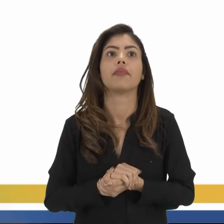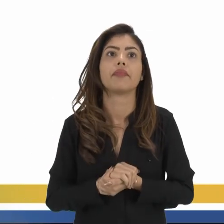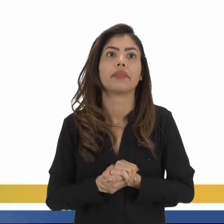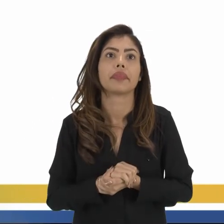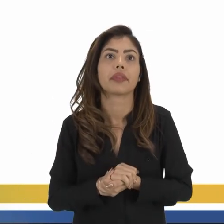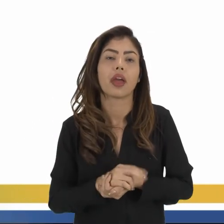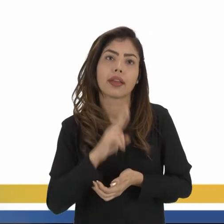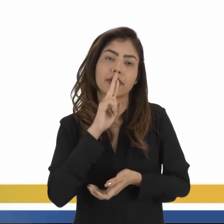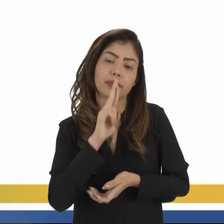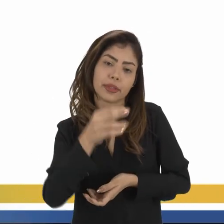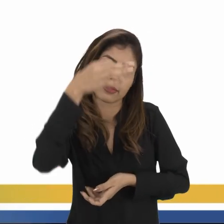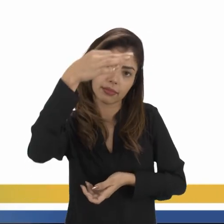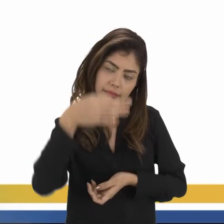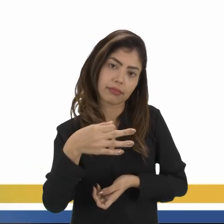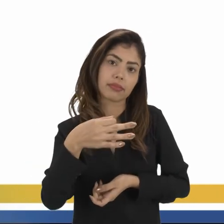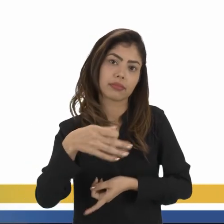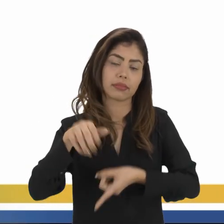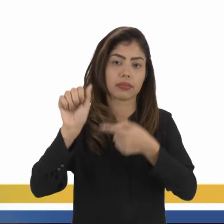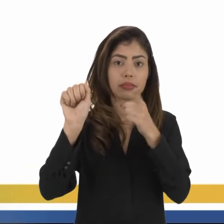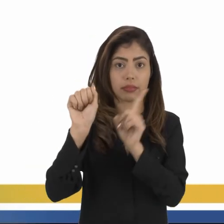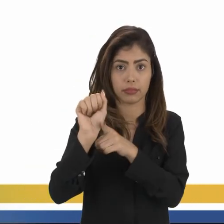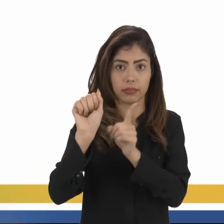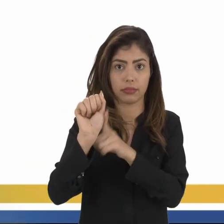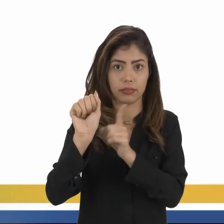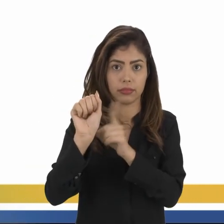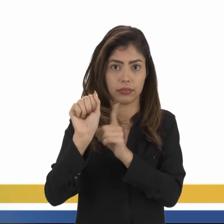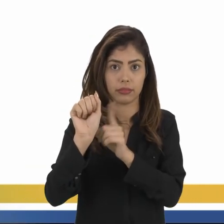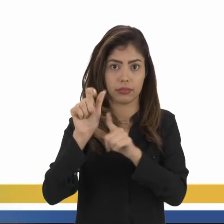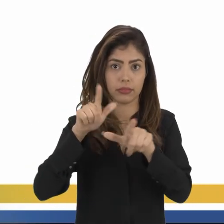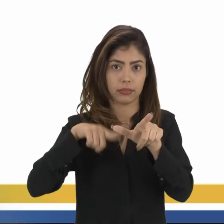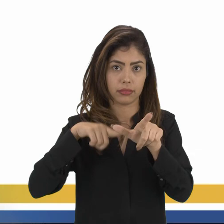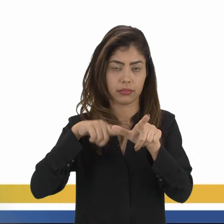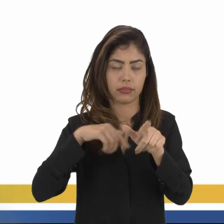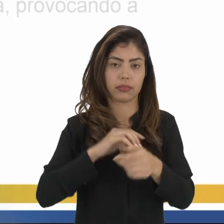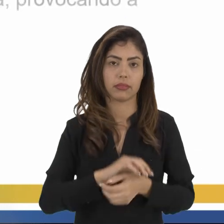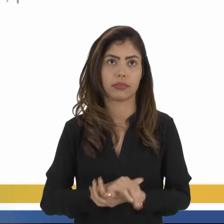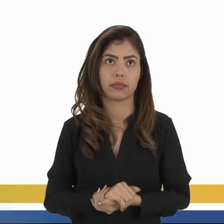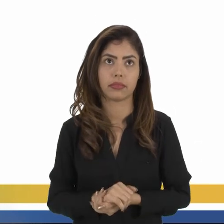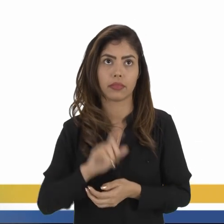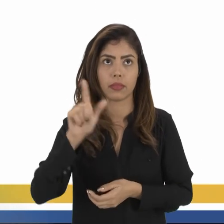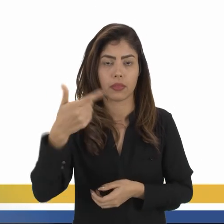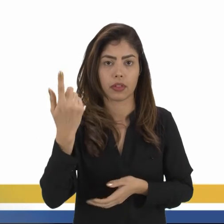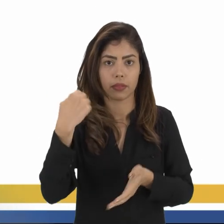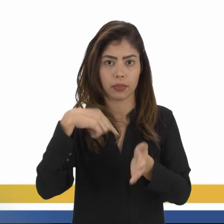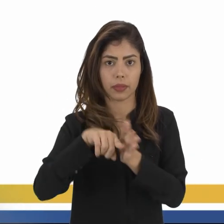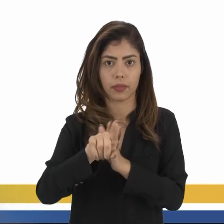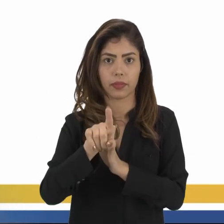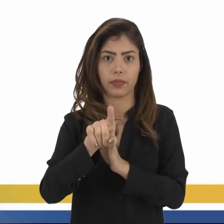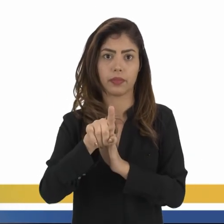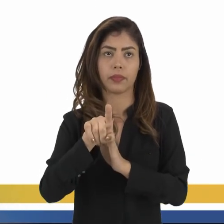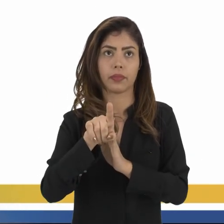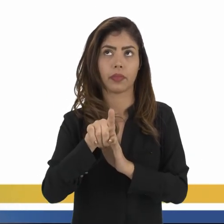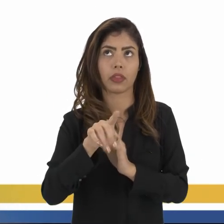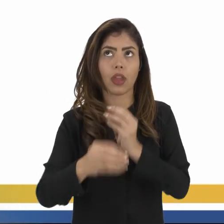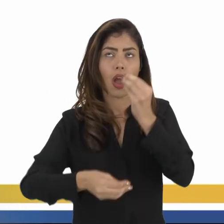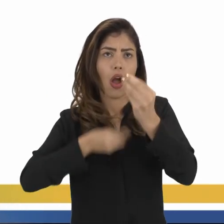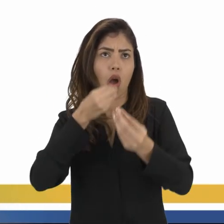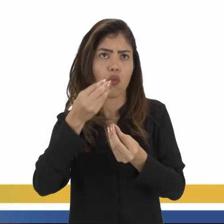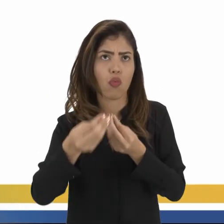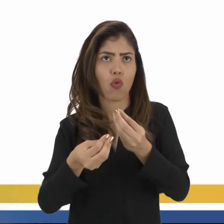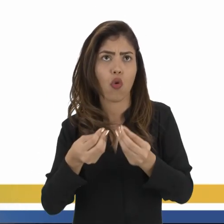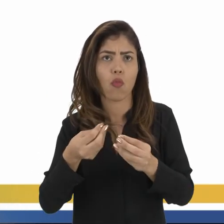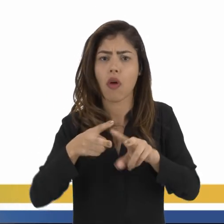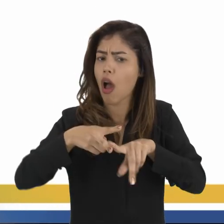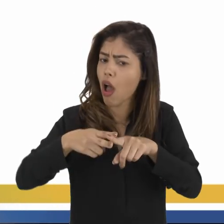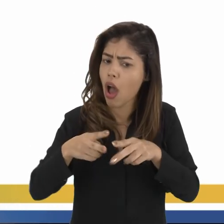Então, a nossa resposta correta é a letra A. Próxima questão. Como se dá o controle